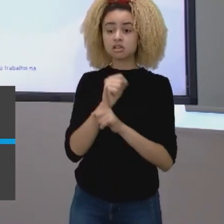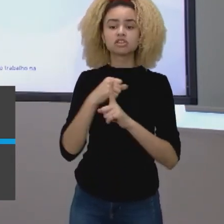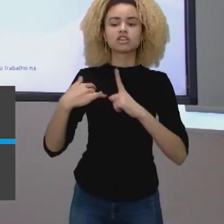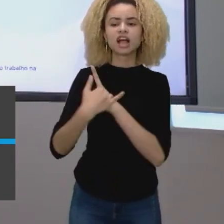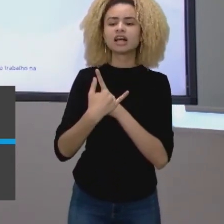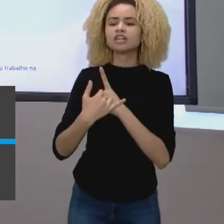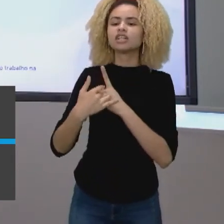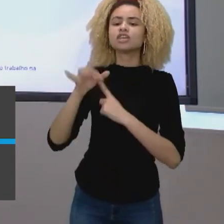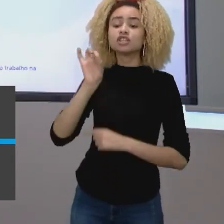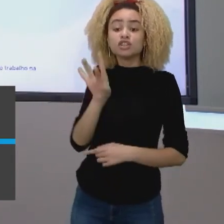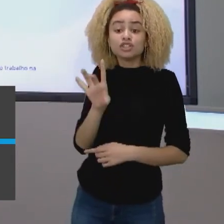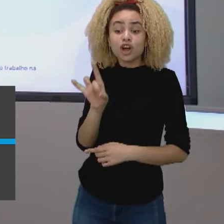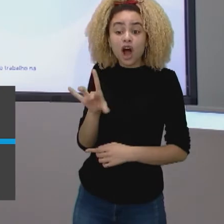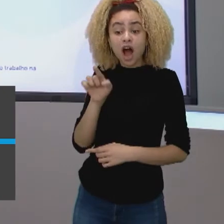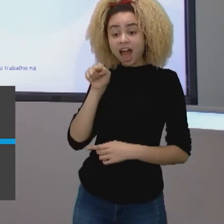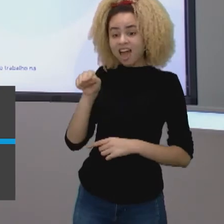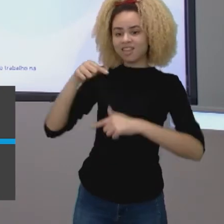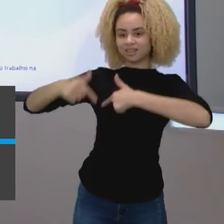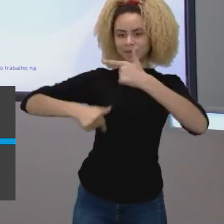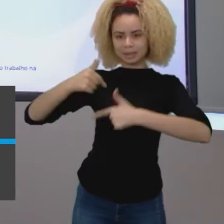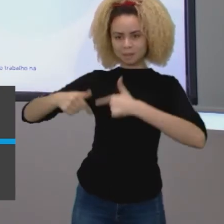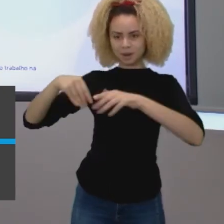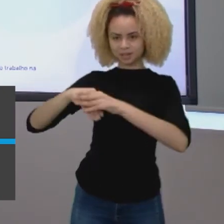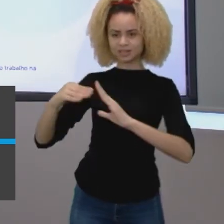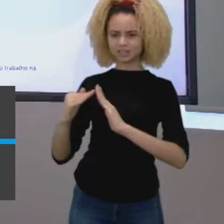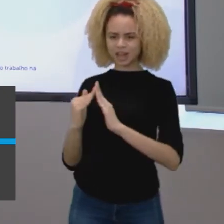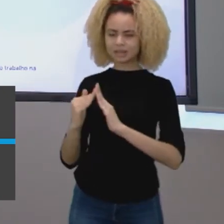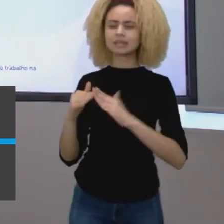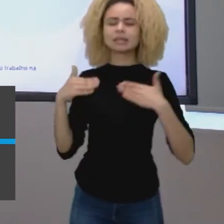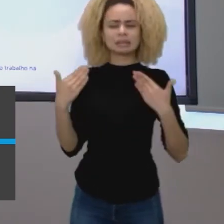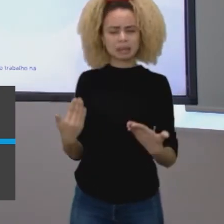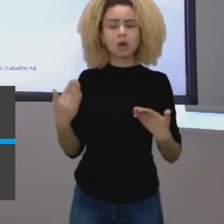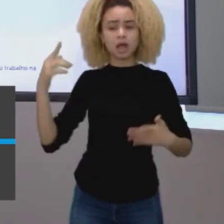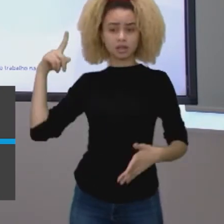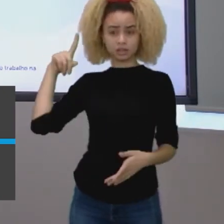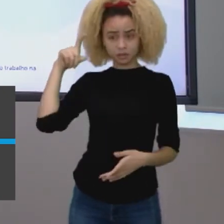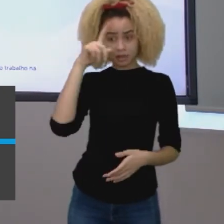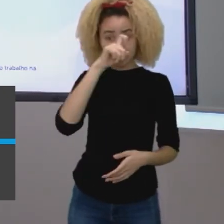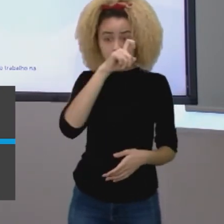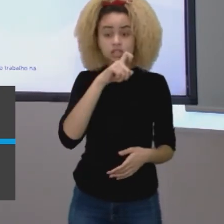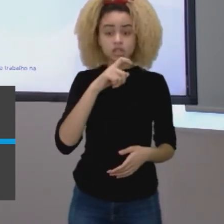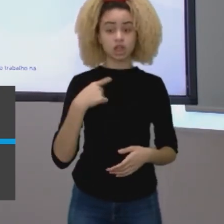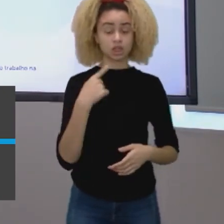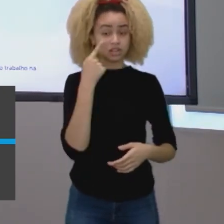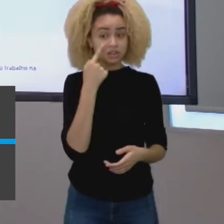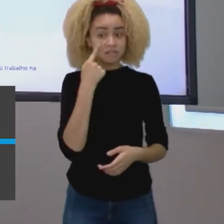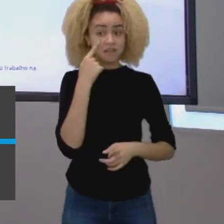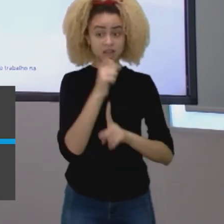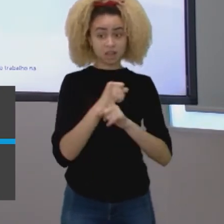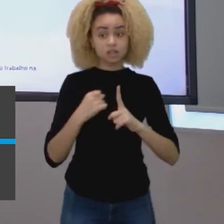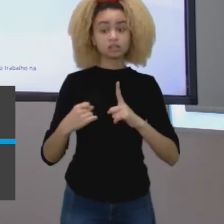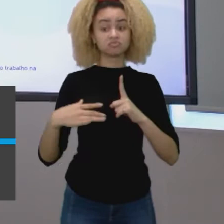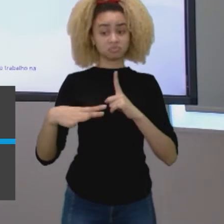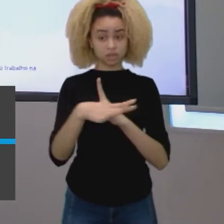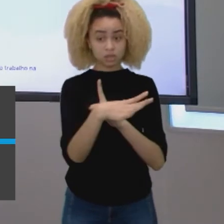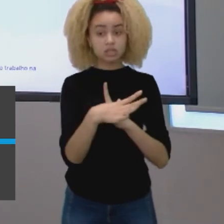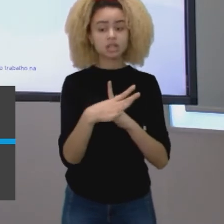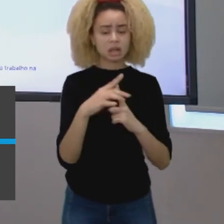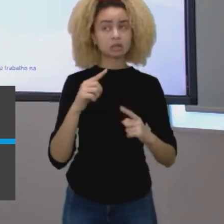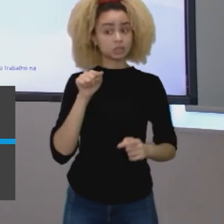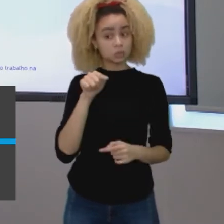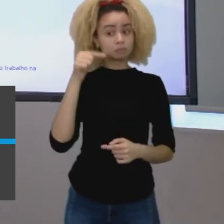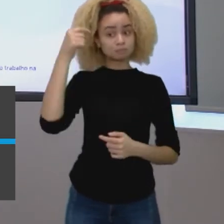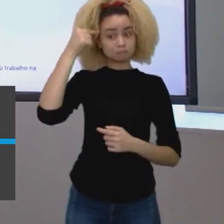só elas fossem trabalhadoras domésticas. Então, é difícil, né, a gente ver na nossa sociedade, isso é uma coisa para a gente